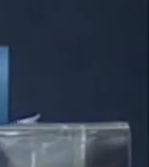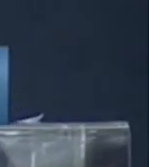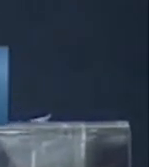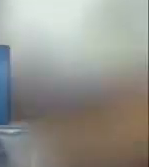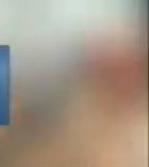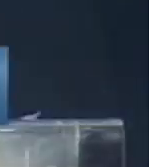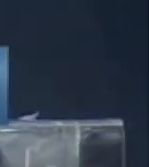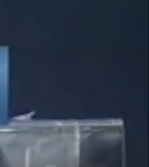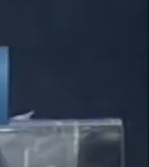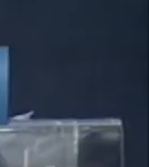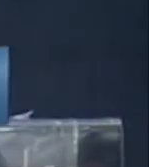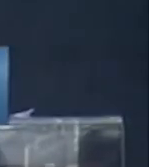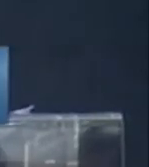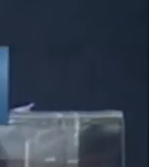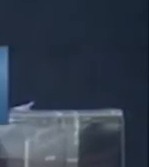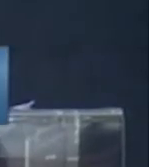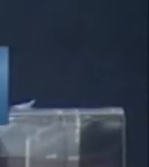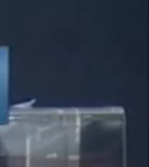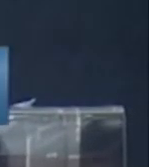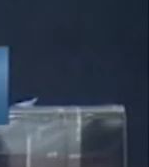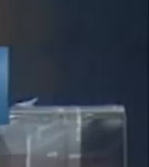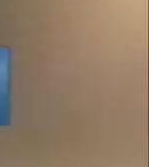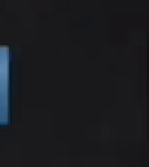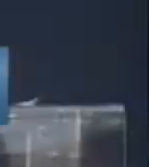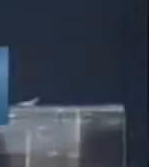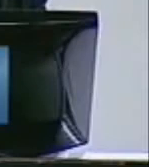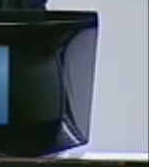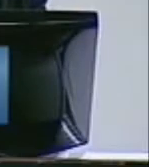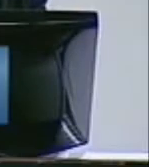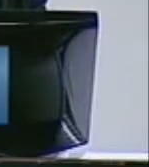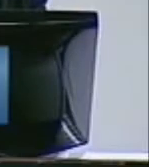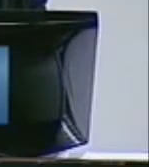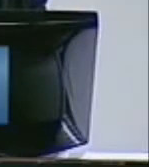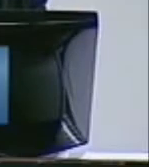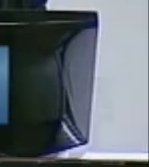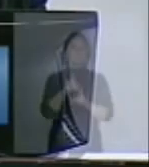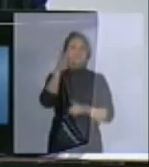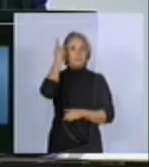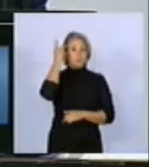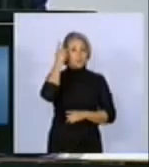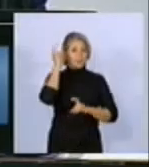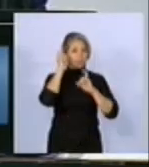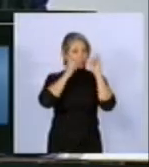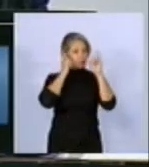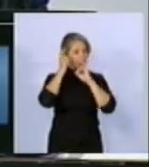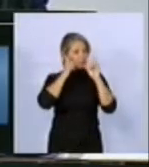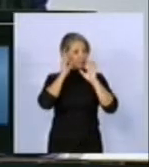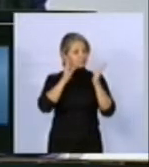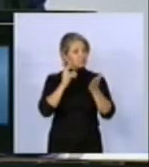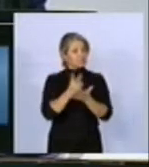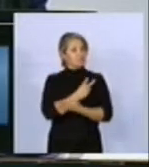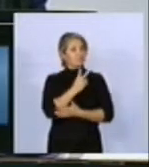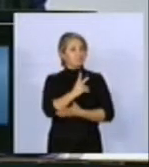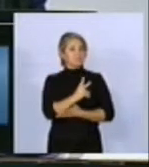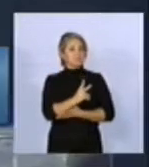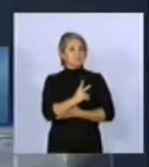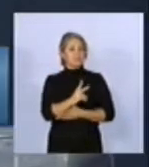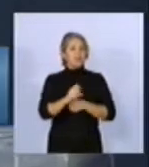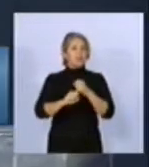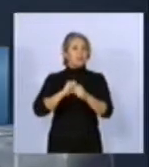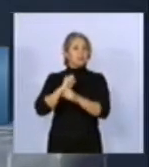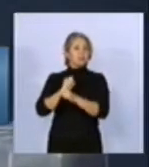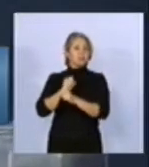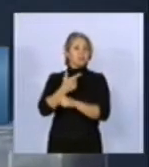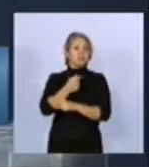Muito obrigado pela oportunidade dizer que em São Paulo essa preocupação já é muito grande desde